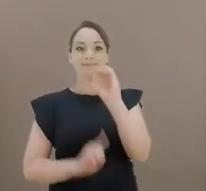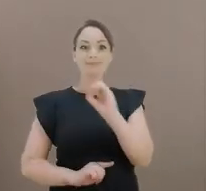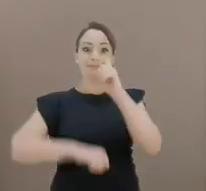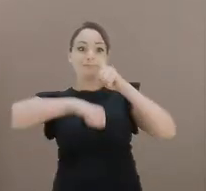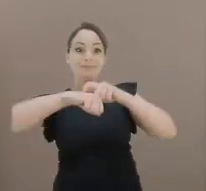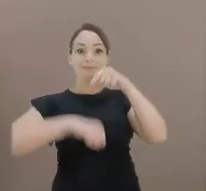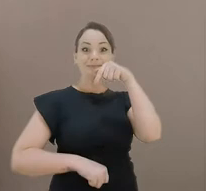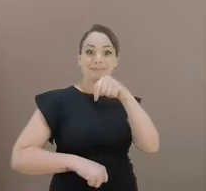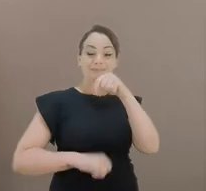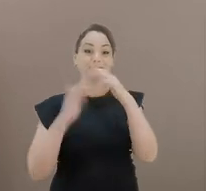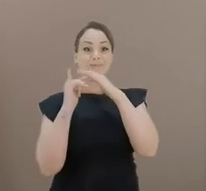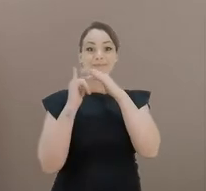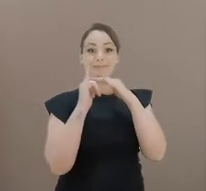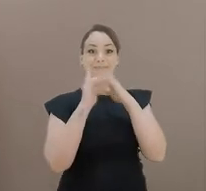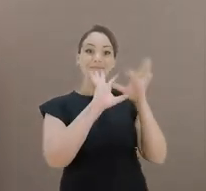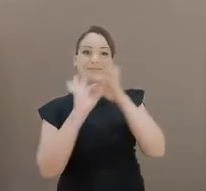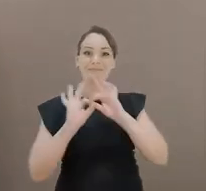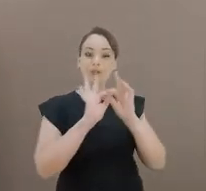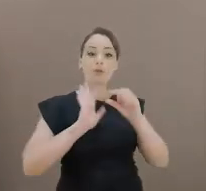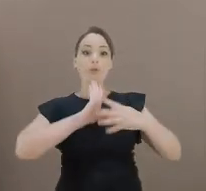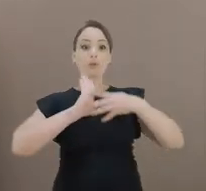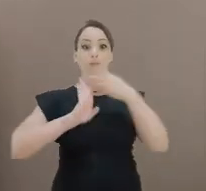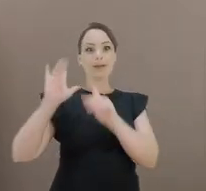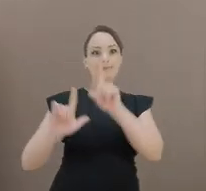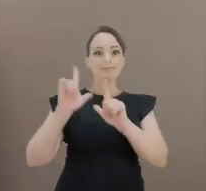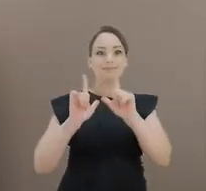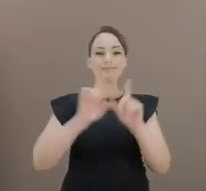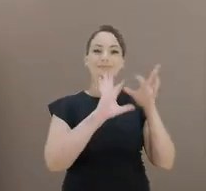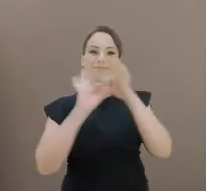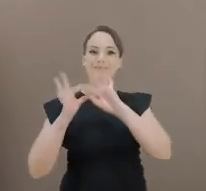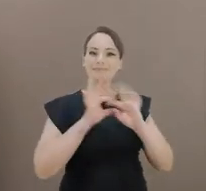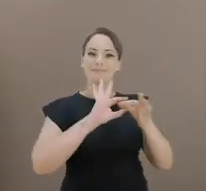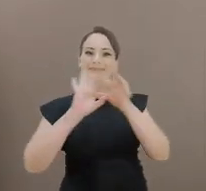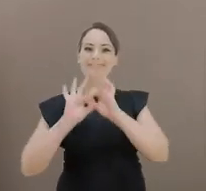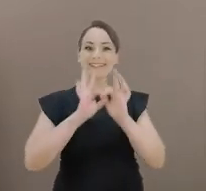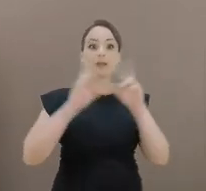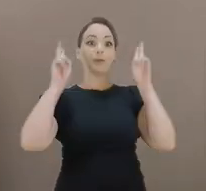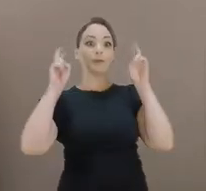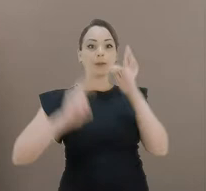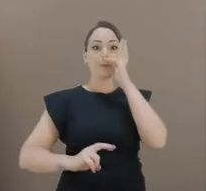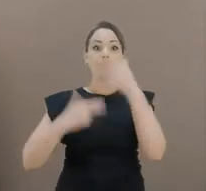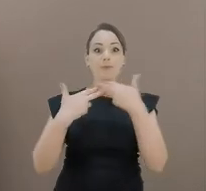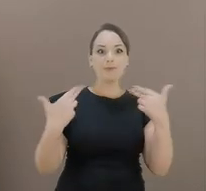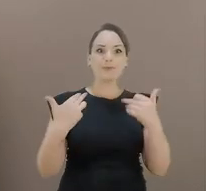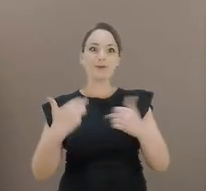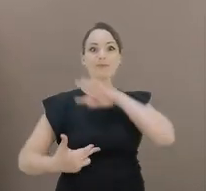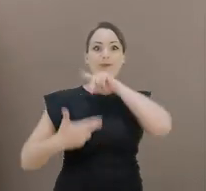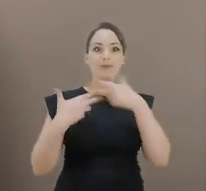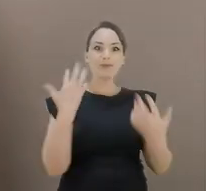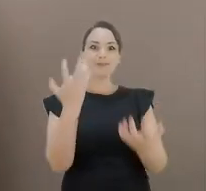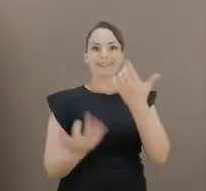outubro, às 19 horas, no canal do Programa OSHE, nós vamos lançar o nosso quarto episódio do programa Ciência e Cultura Vamos Brincar,